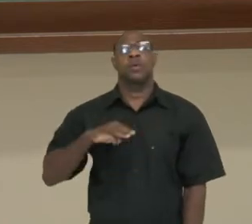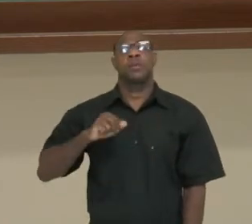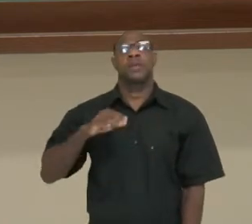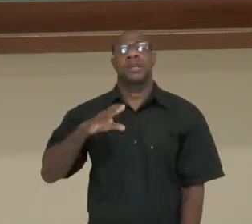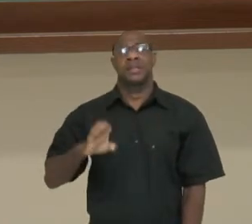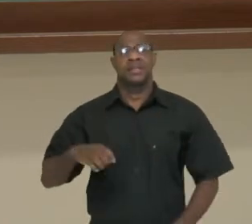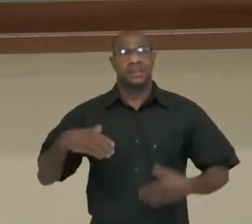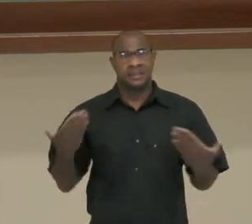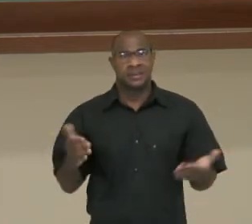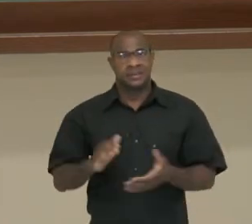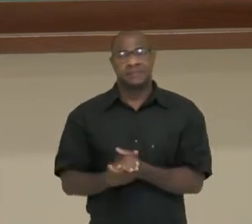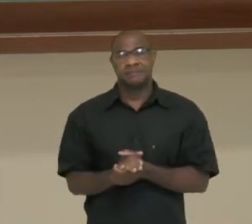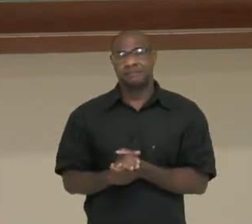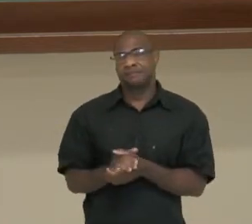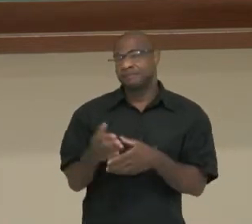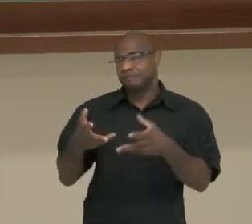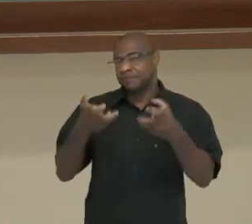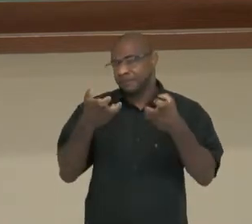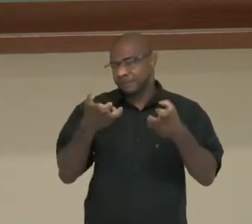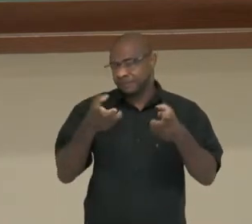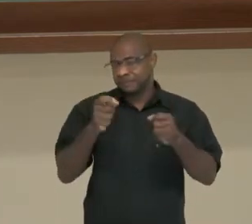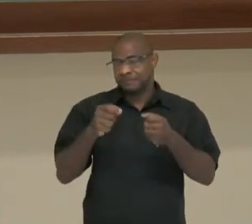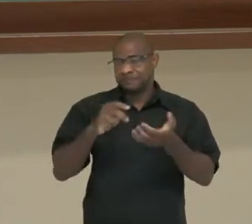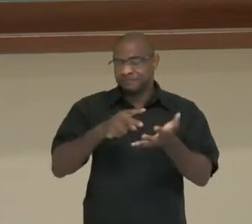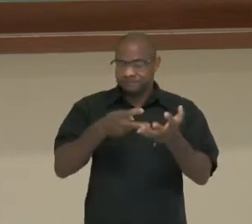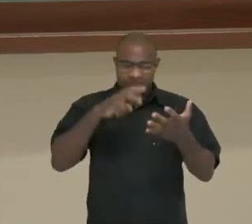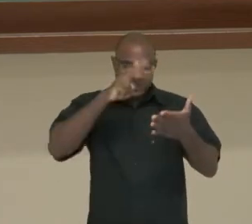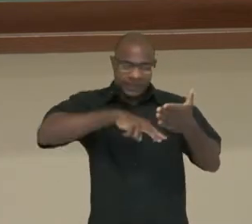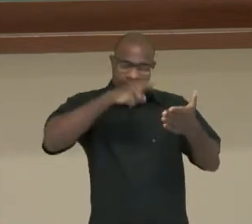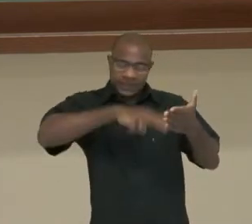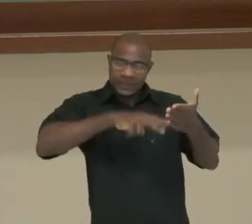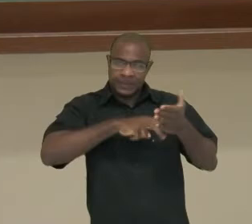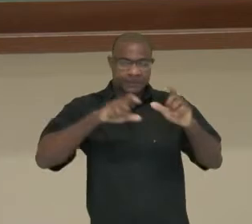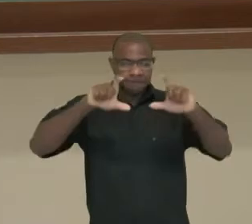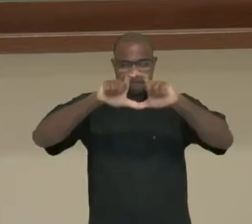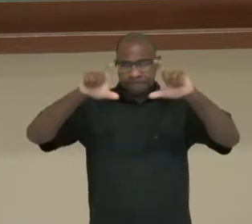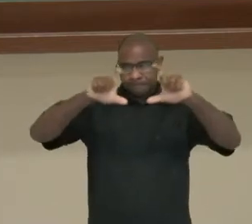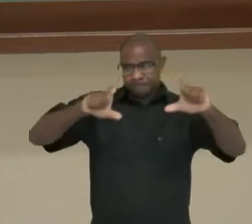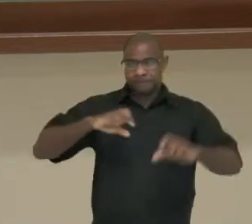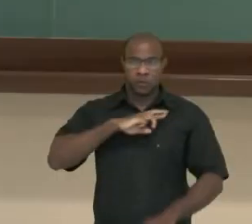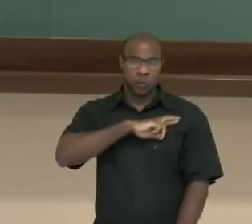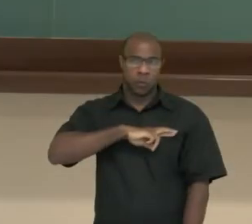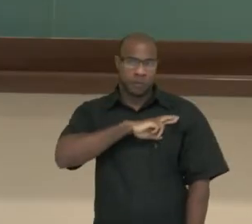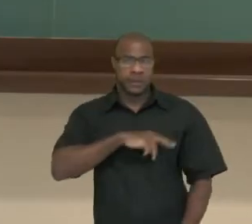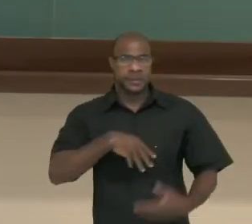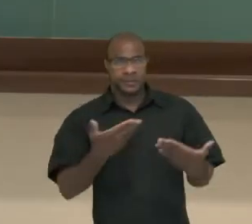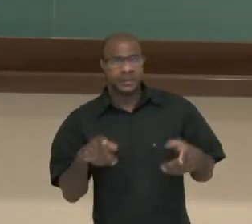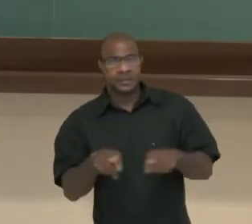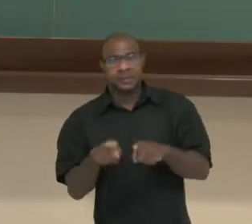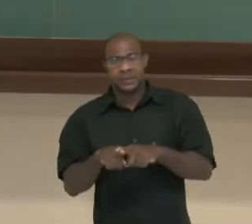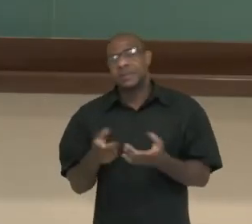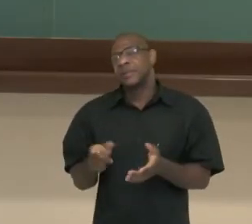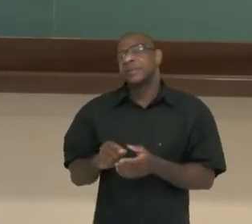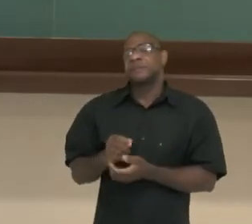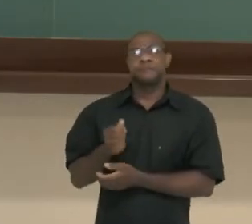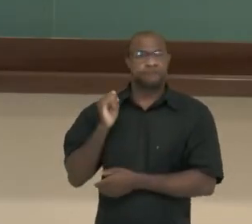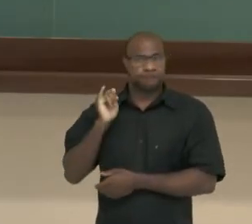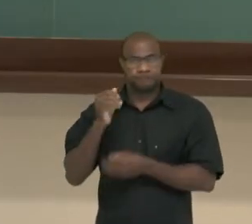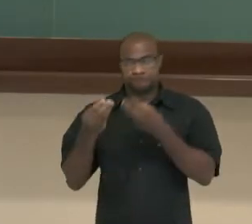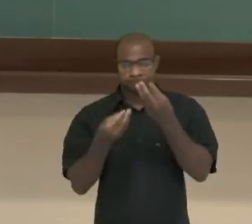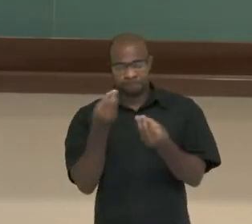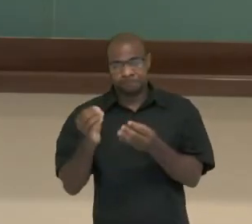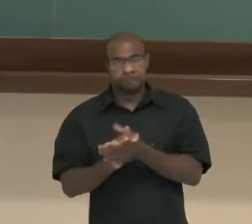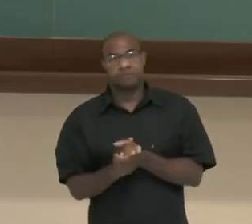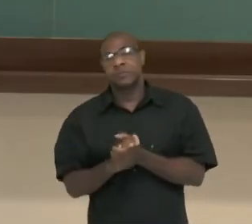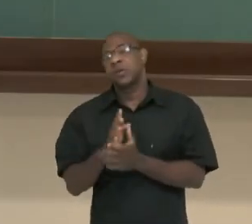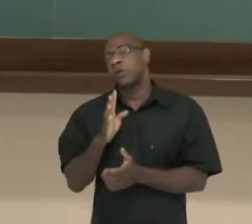Objetivos: ler e interpretar um trecho de romance, debater sobre as questões da narrativa,